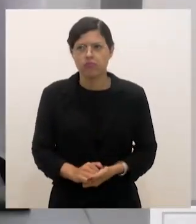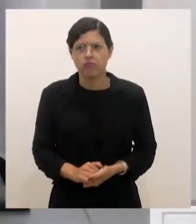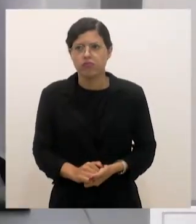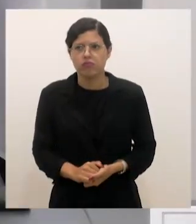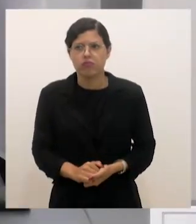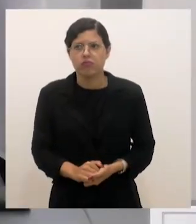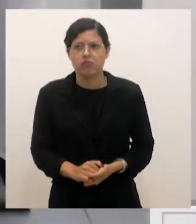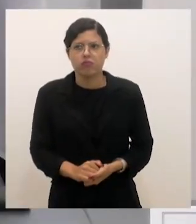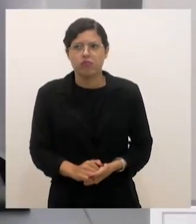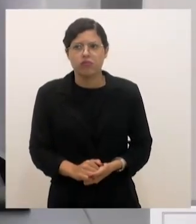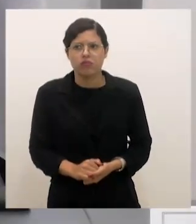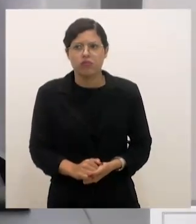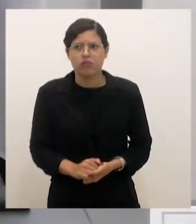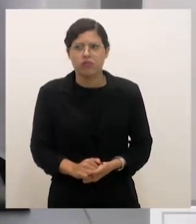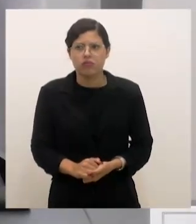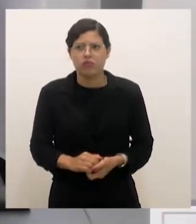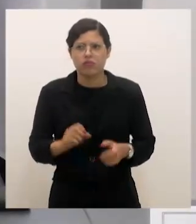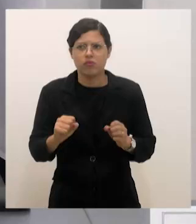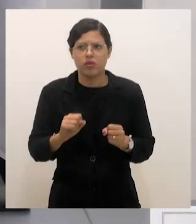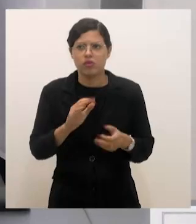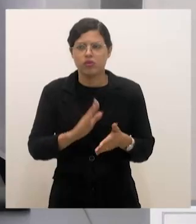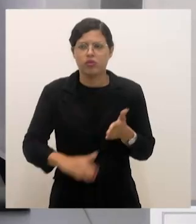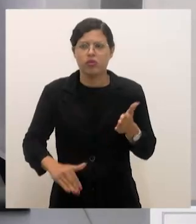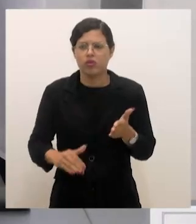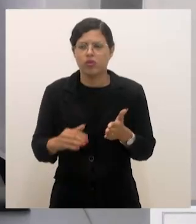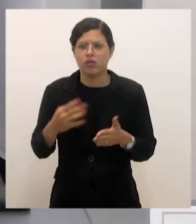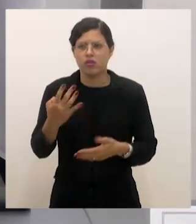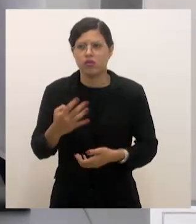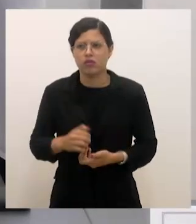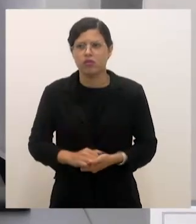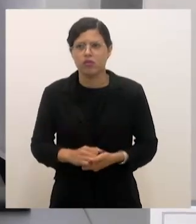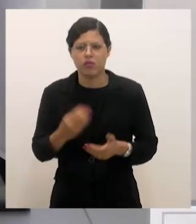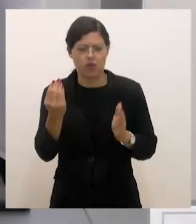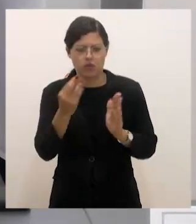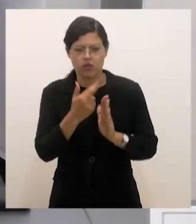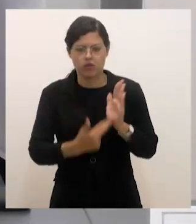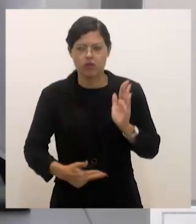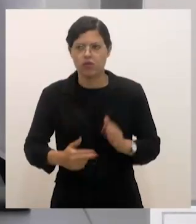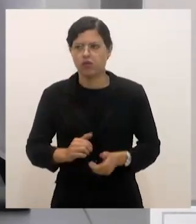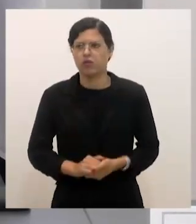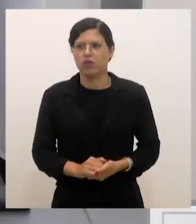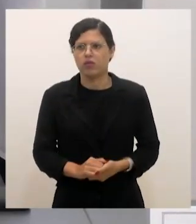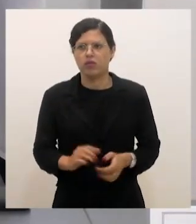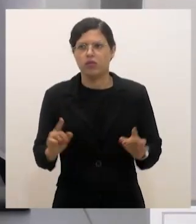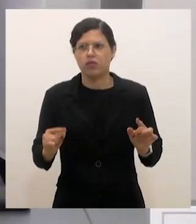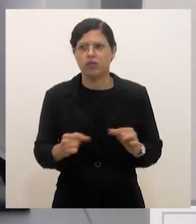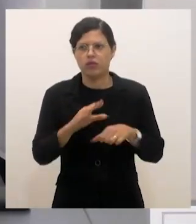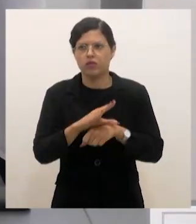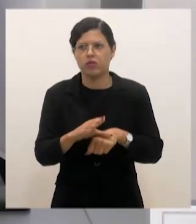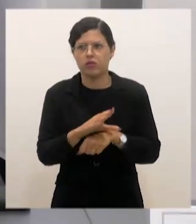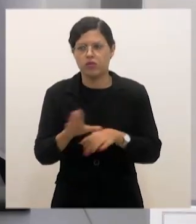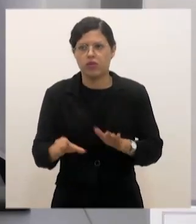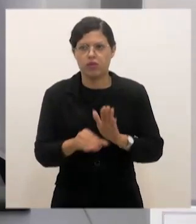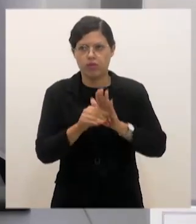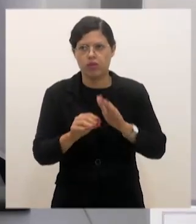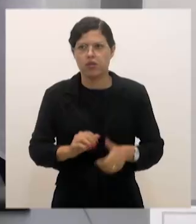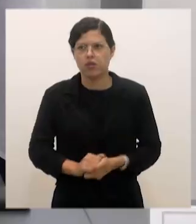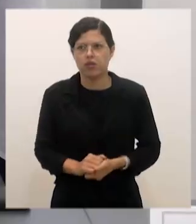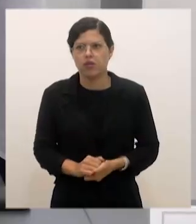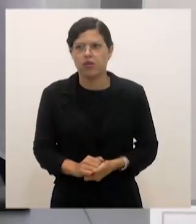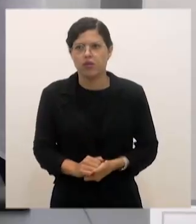genérica, né? Pode excluir o quarto. Vossa Excelência pode incluir no relatório. Mas aí, olha pra- só, presidente, no, Constitucionalidade com emenda. no item